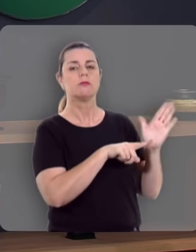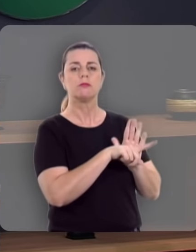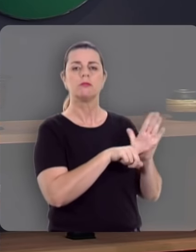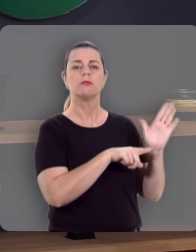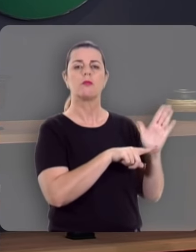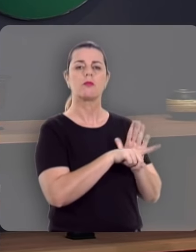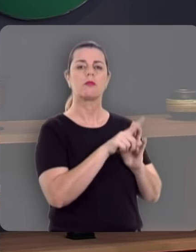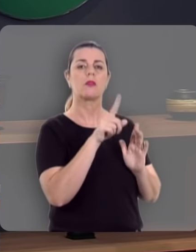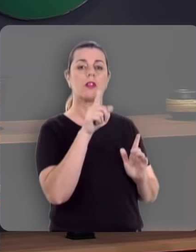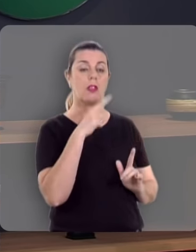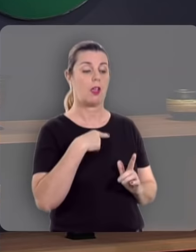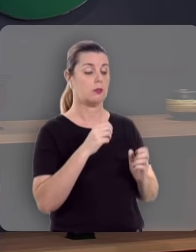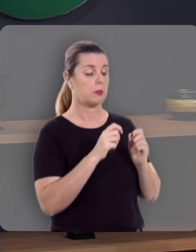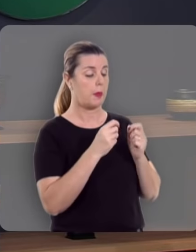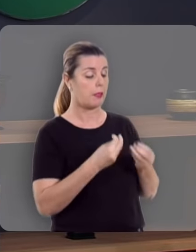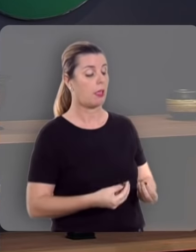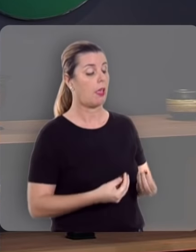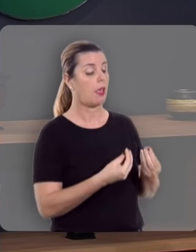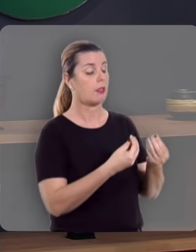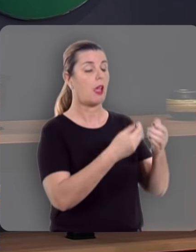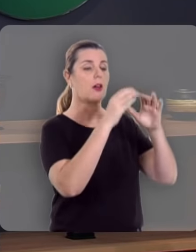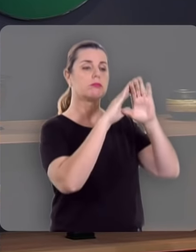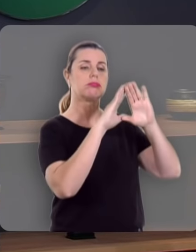Jó 70